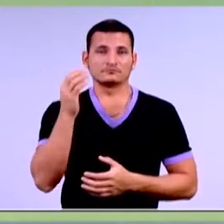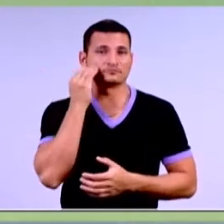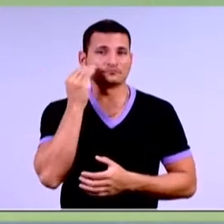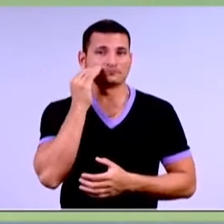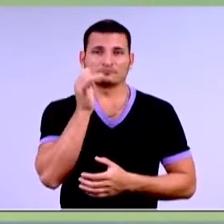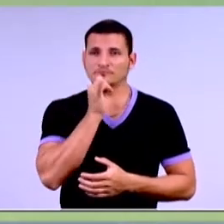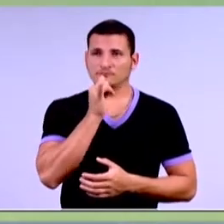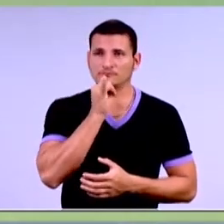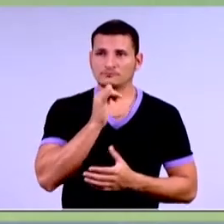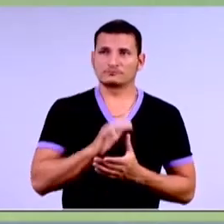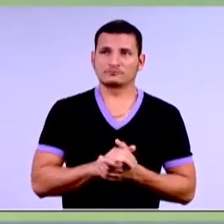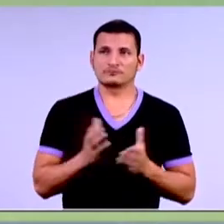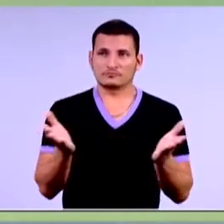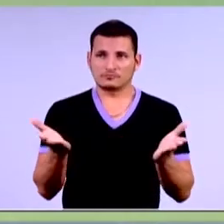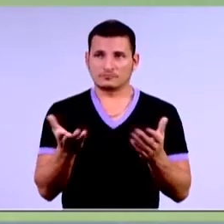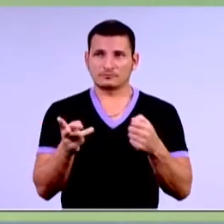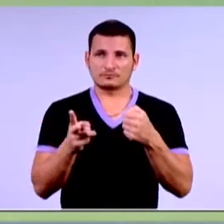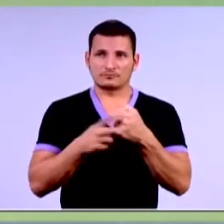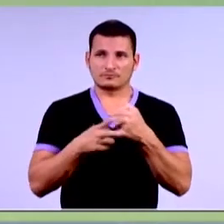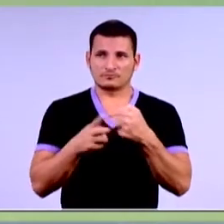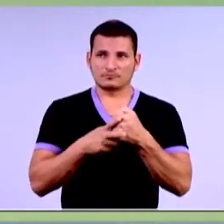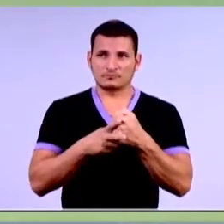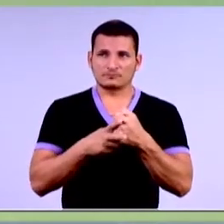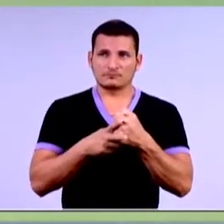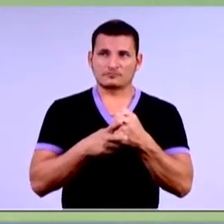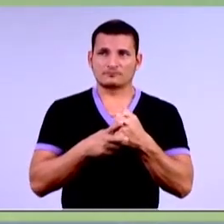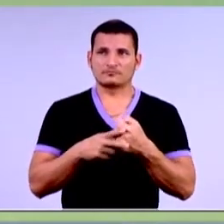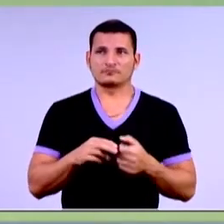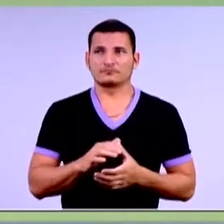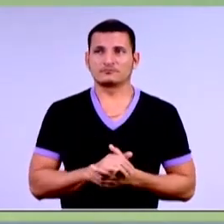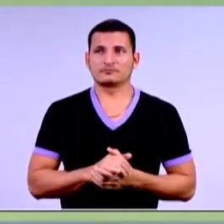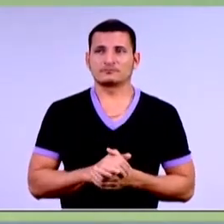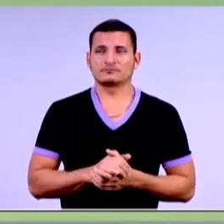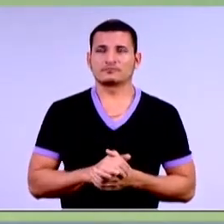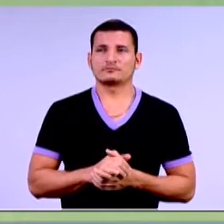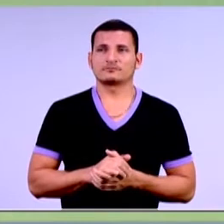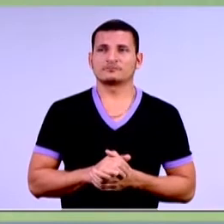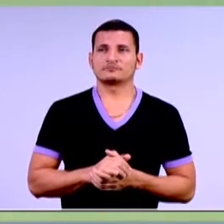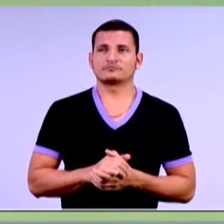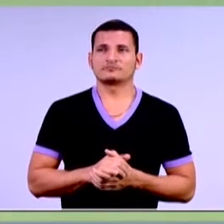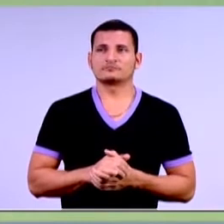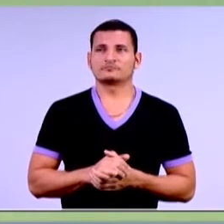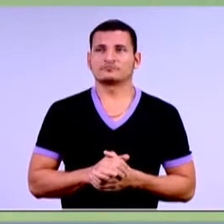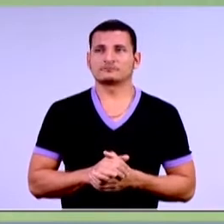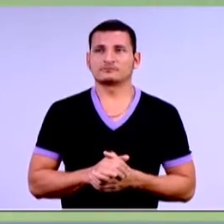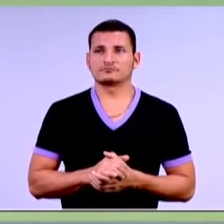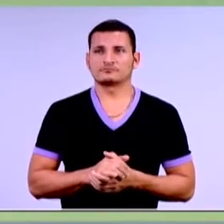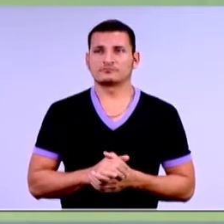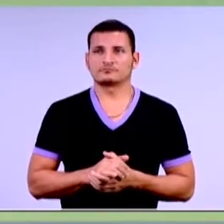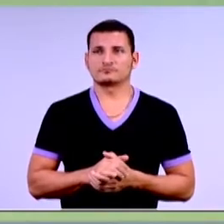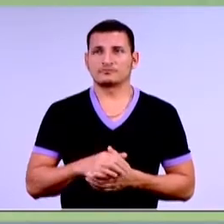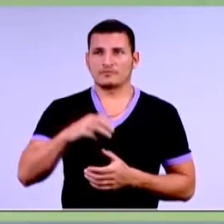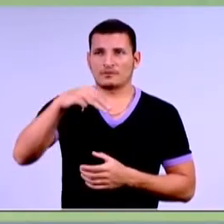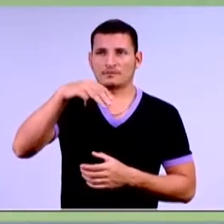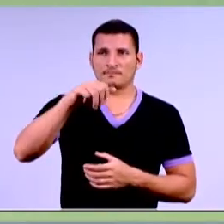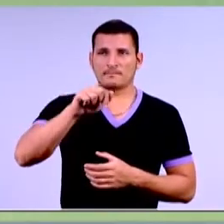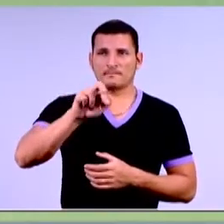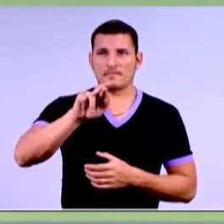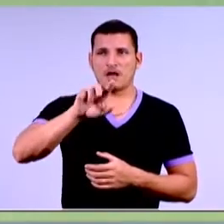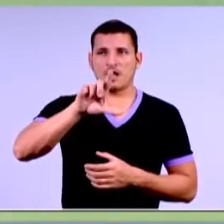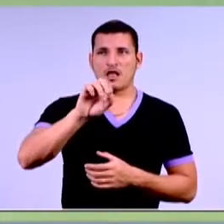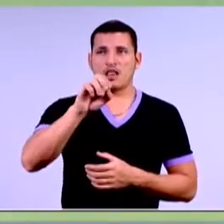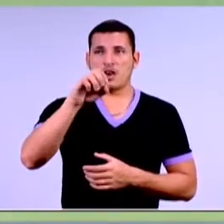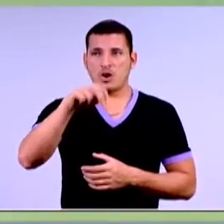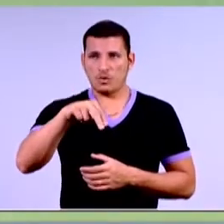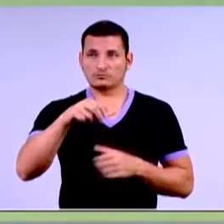agora com o verbo e marlon e 0 a 1 o marlos está em casa a